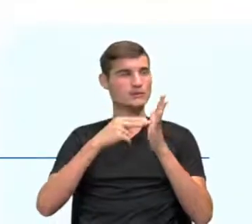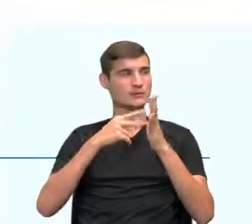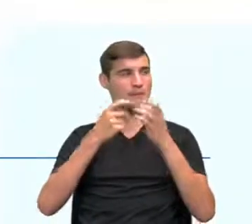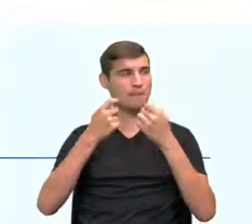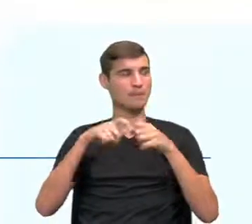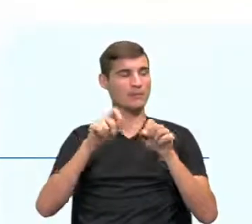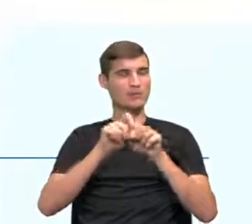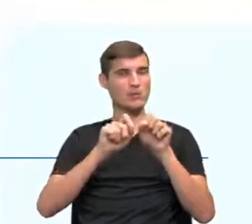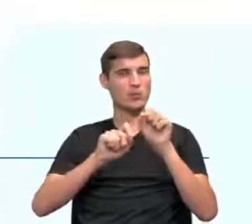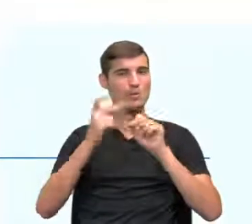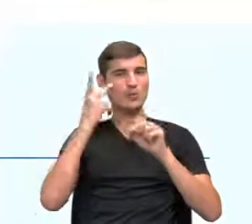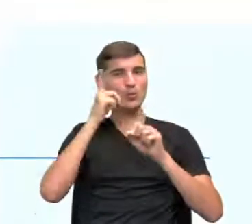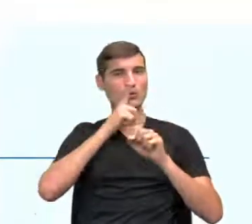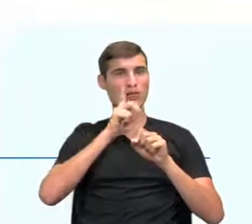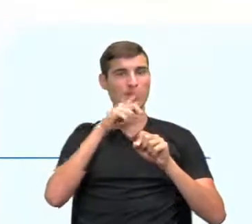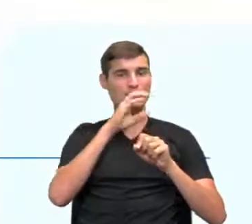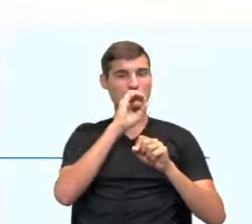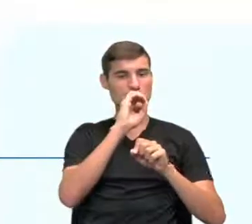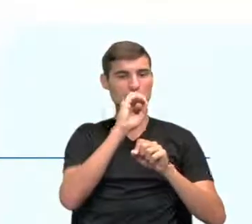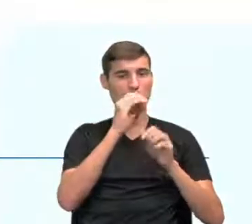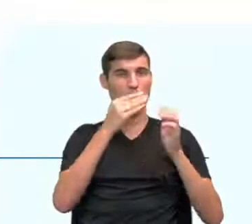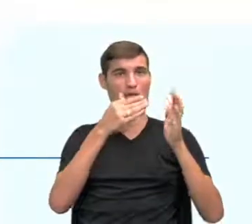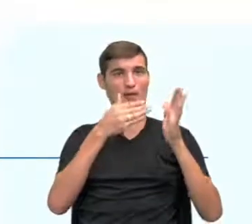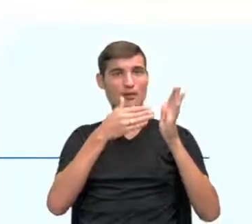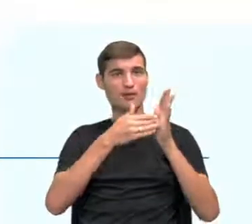para atender um requisito de